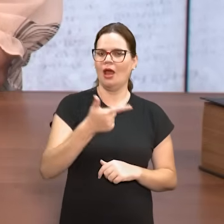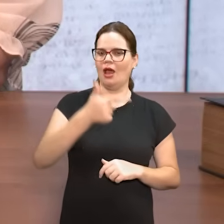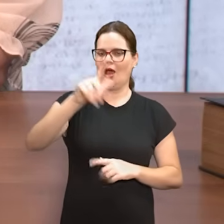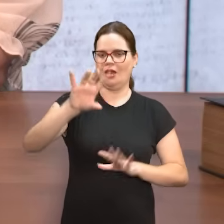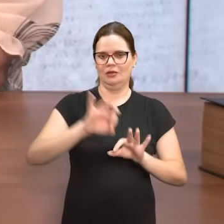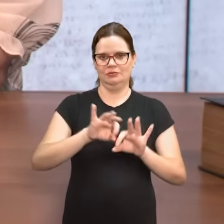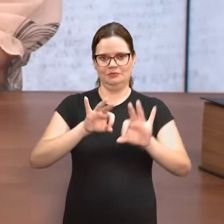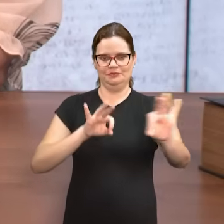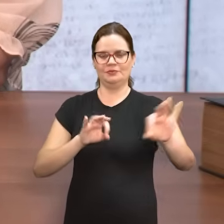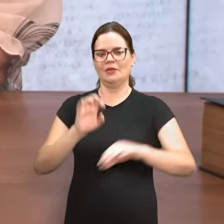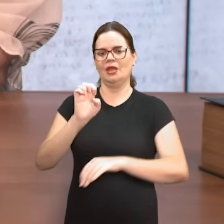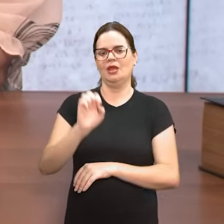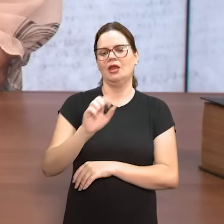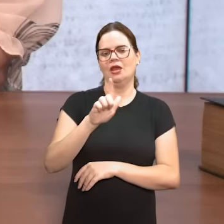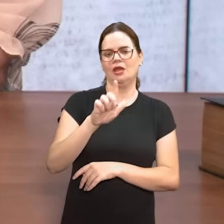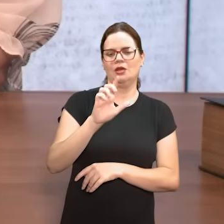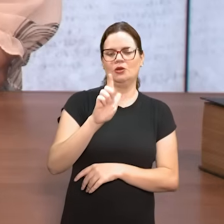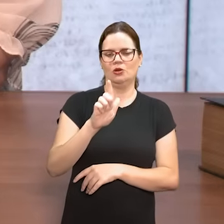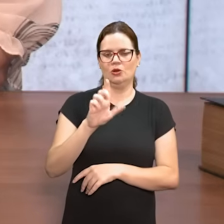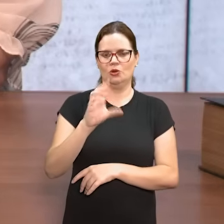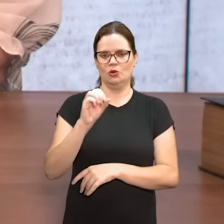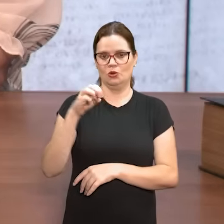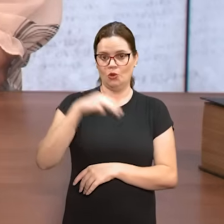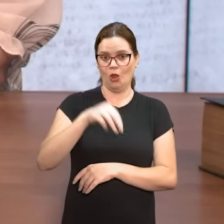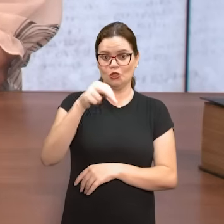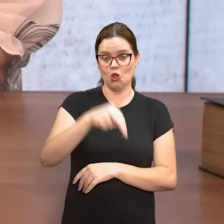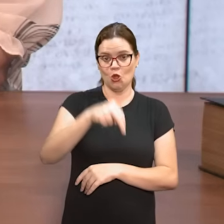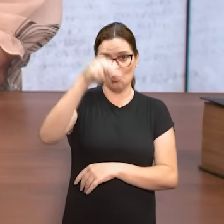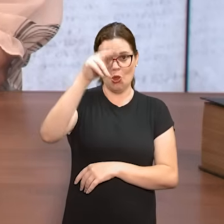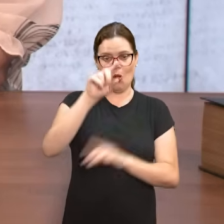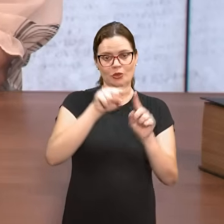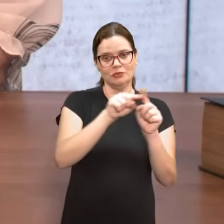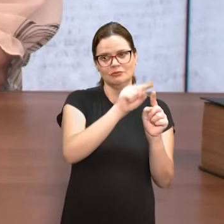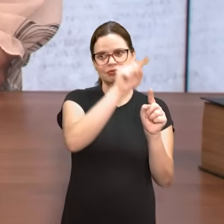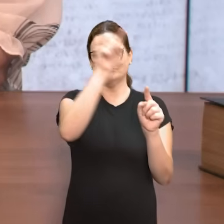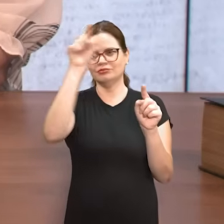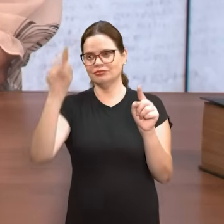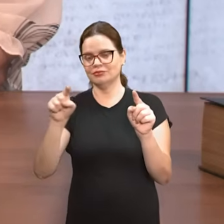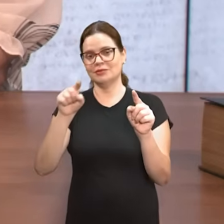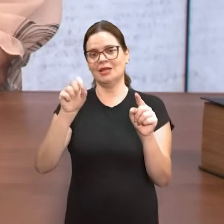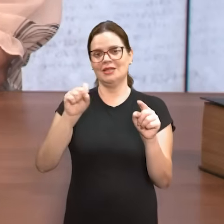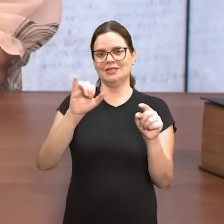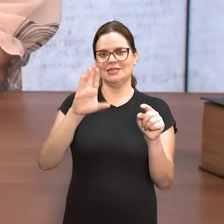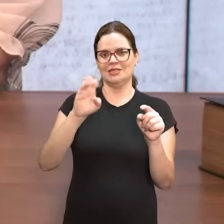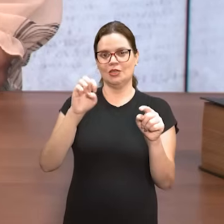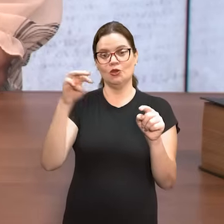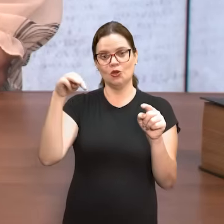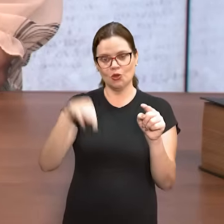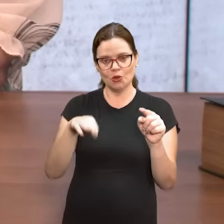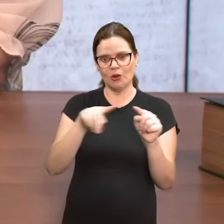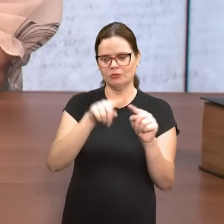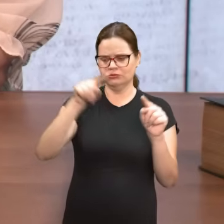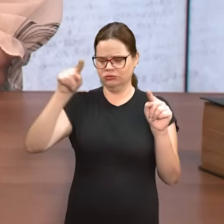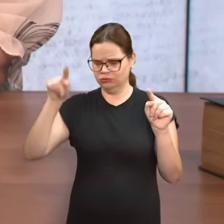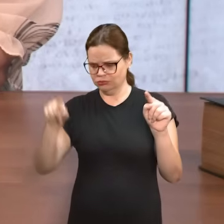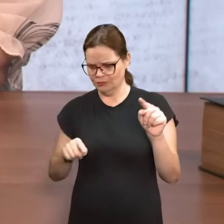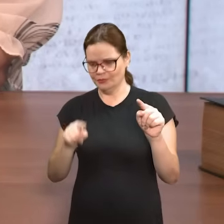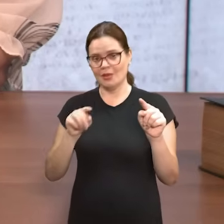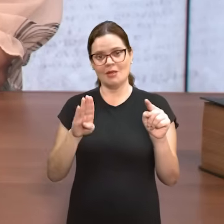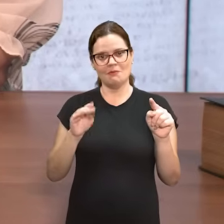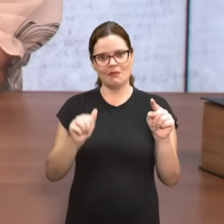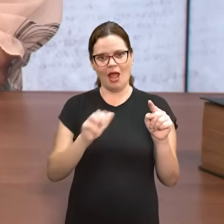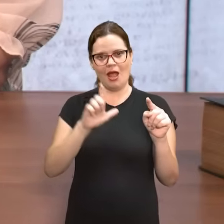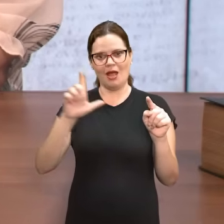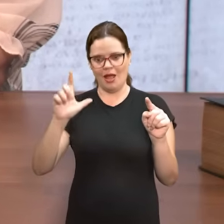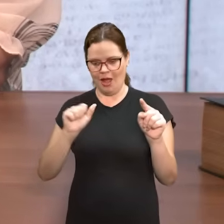Ecrom para o norte, e este termo irá a Sicrom e passará o monte de Baala e sairá